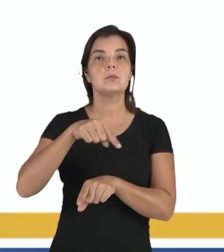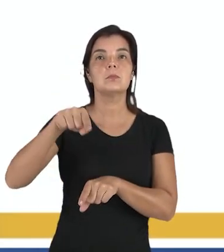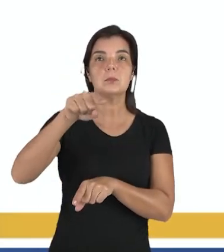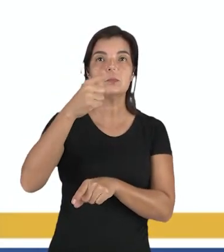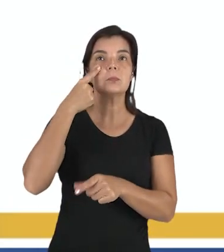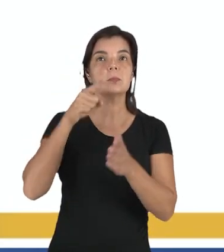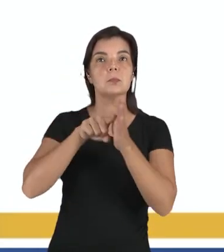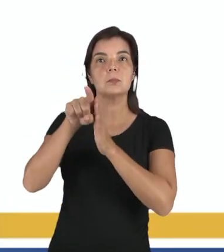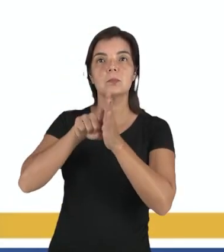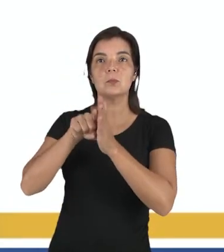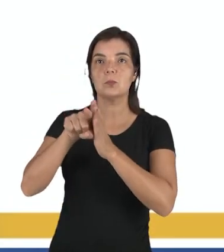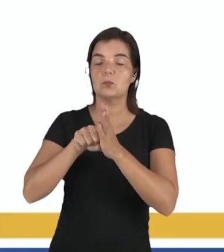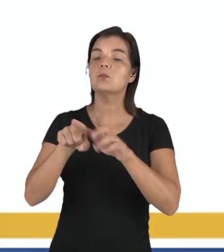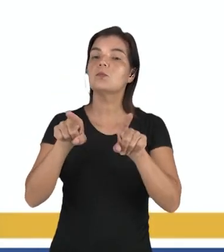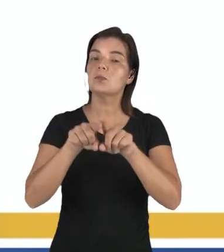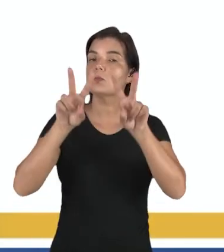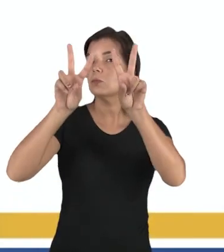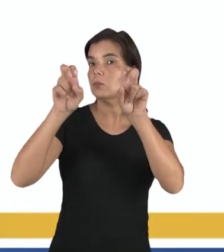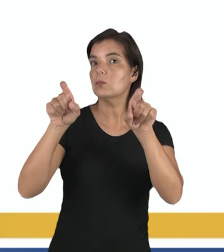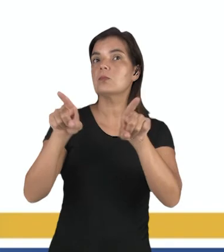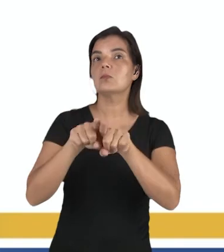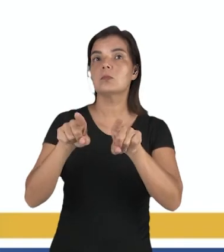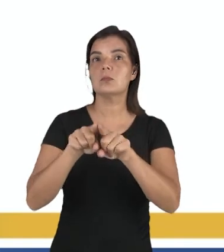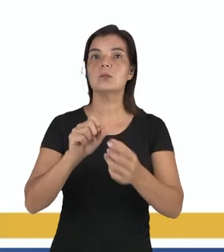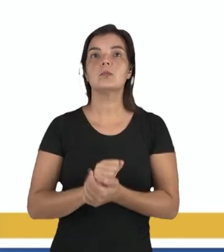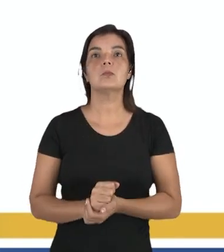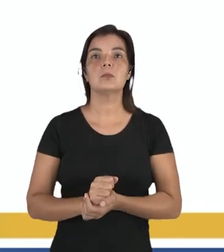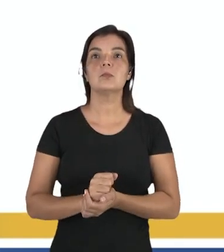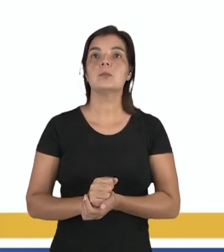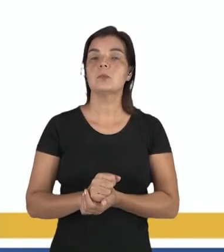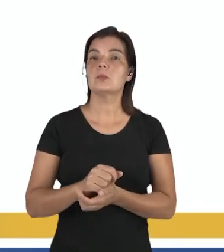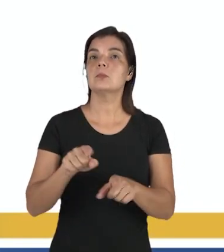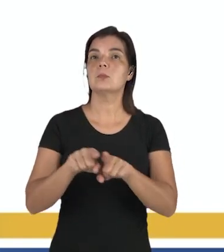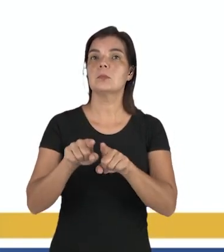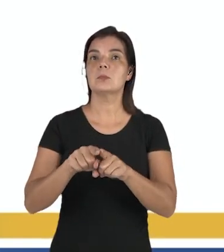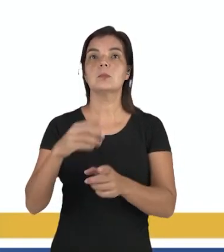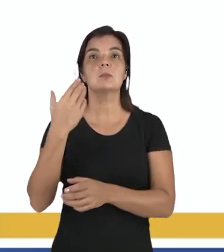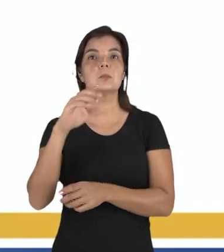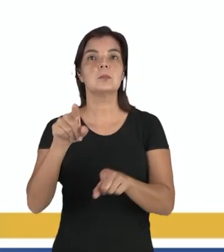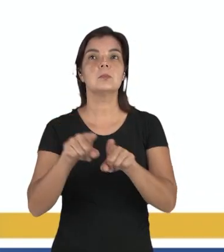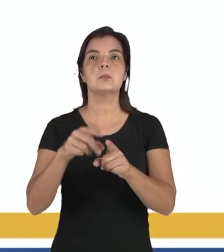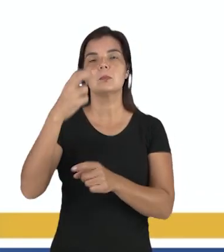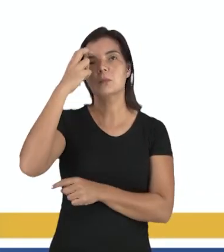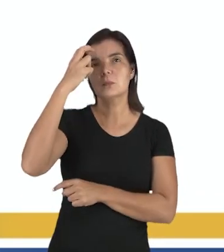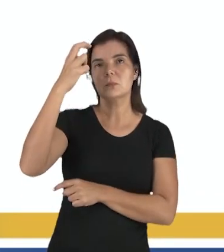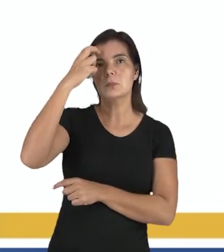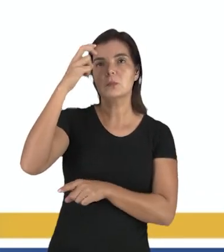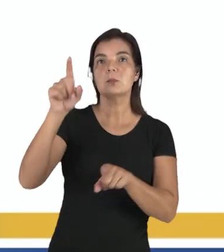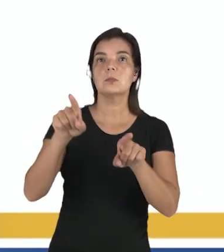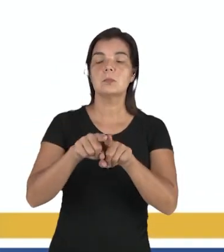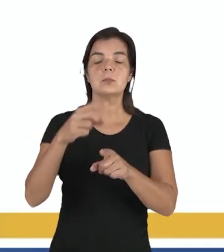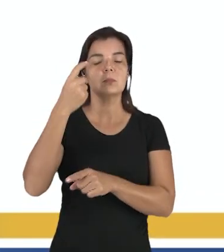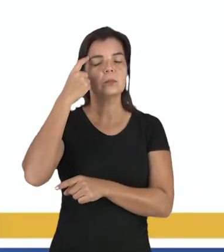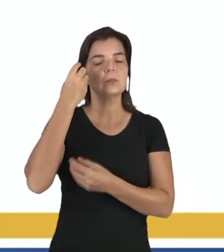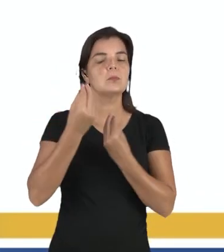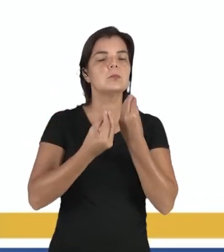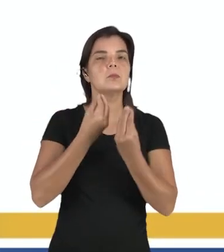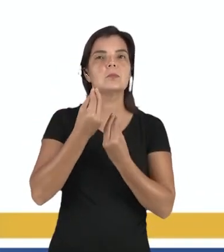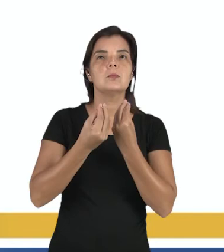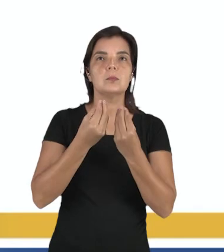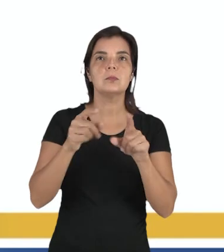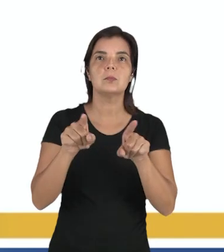vão pesquisar sobre o assunto, um tema contemporâneo, que a ciência é a inteligência artificial, e vão refletir